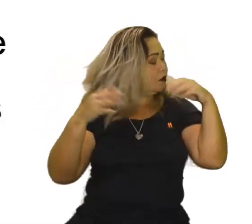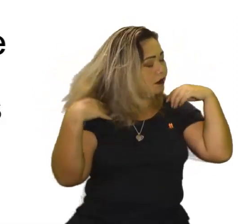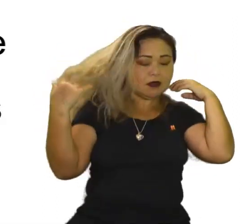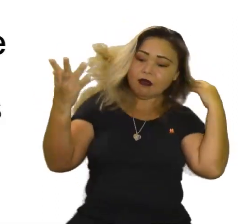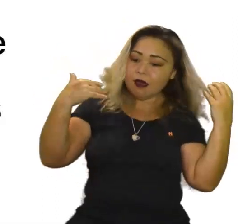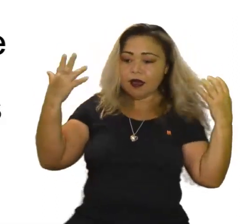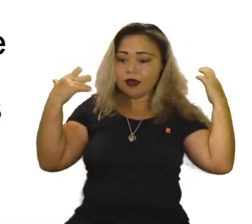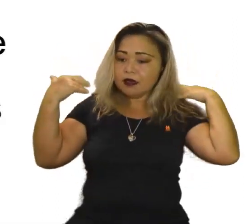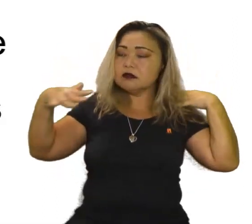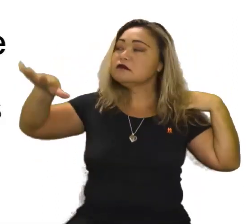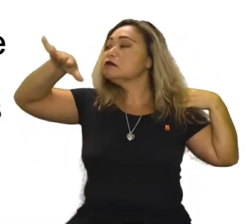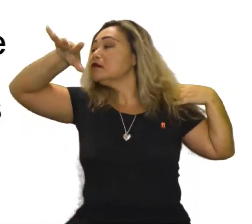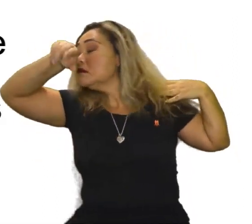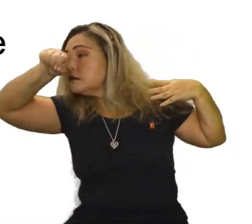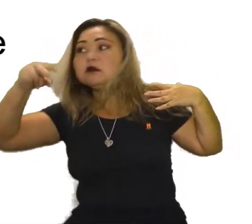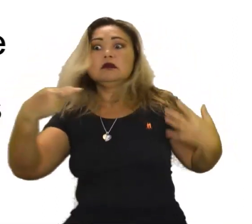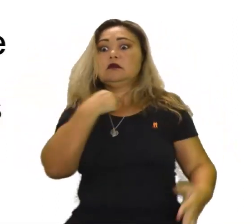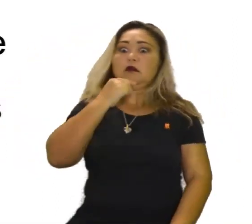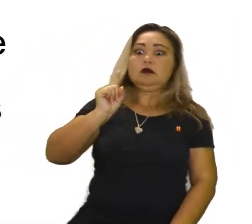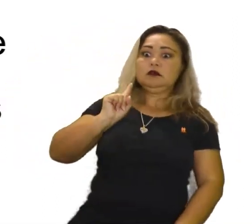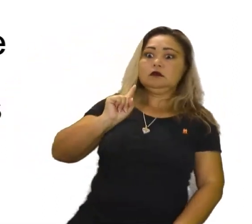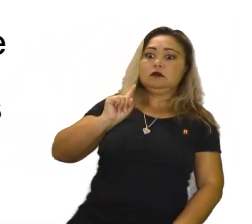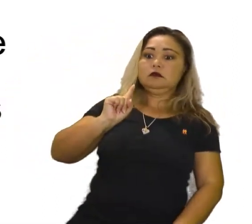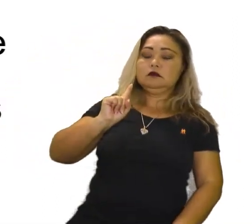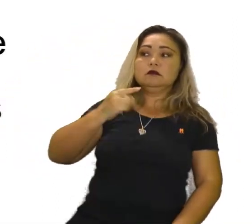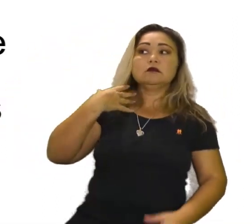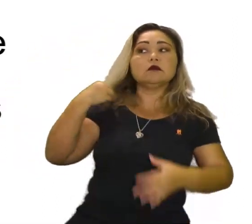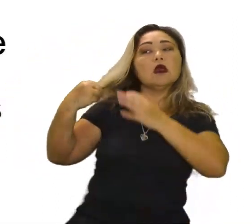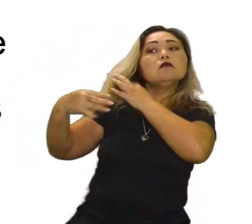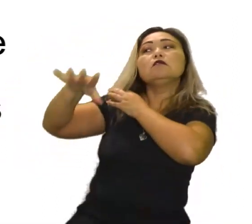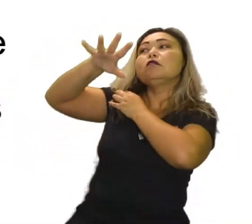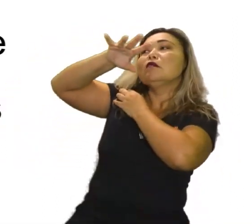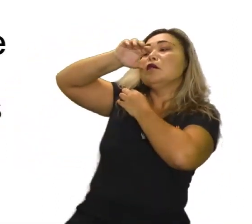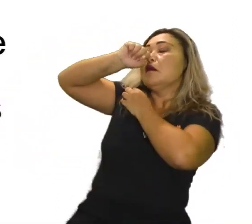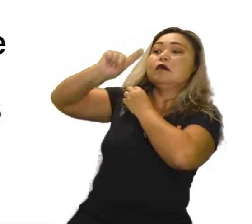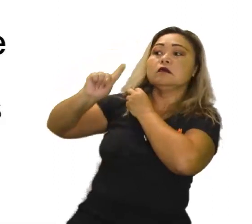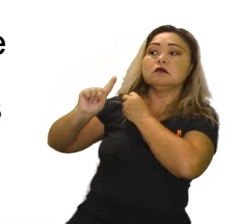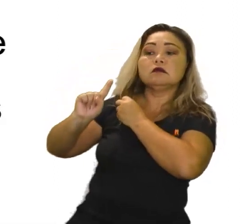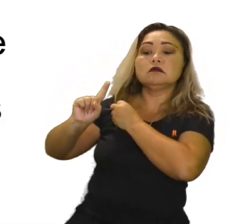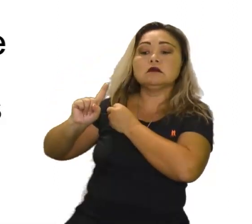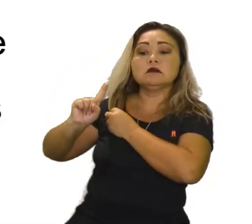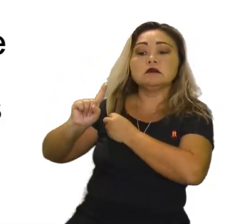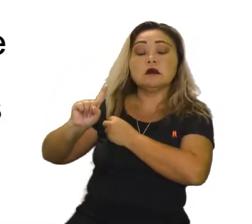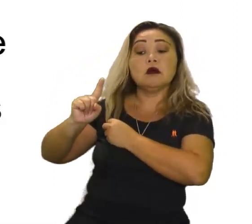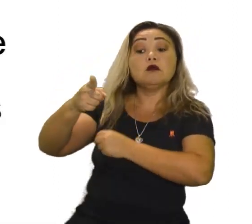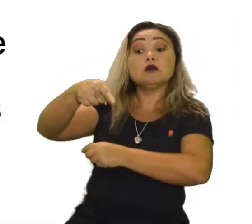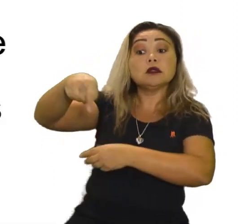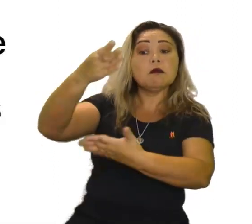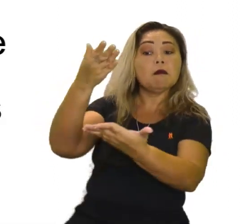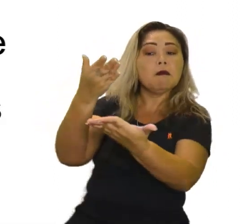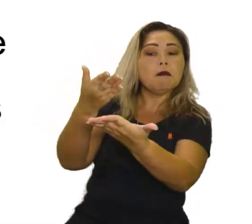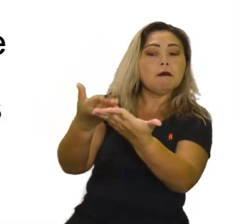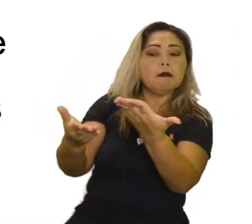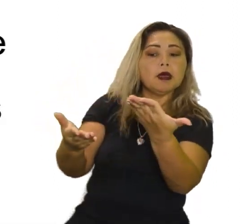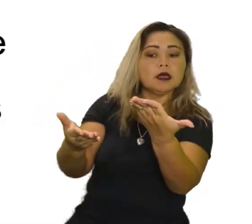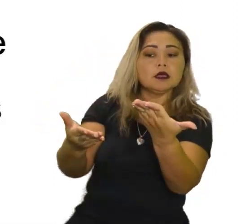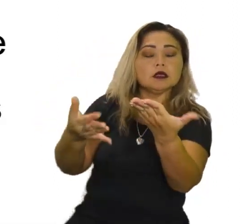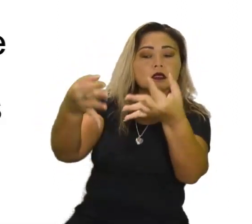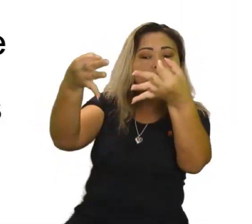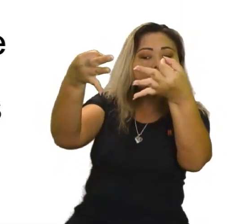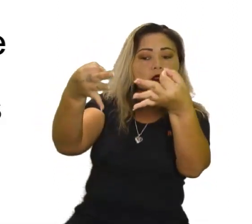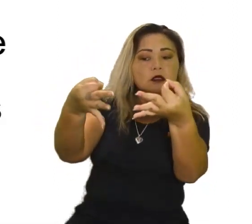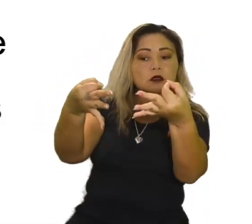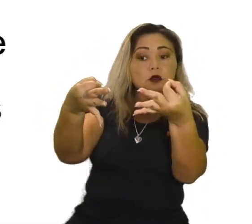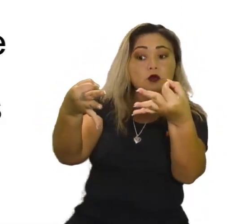cabelo, passa aquele, não pode, tá? Não adianta, aí você perde a eficácia